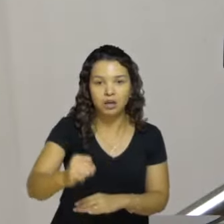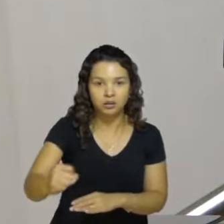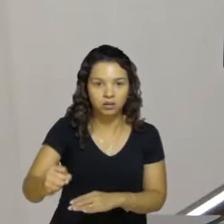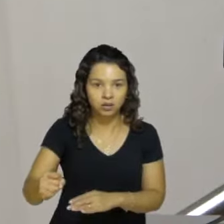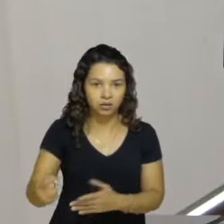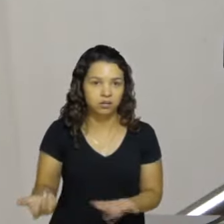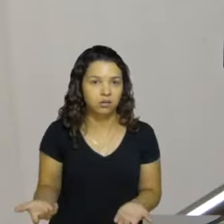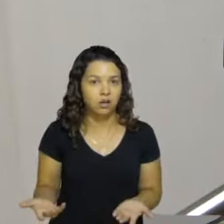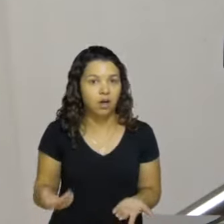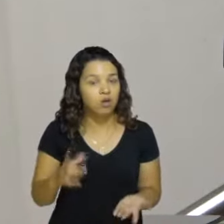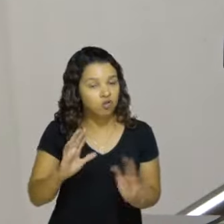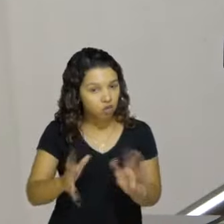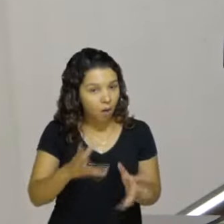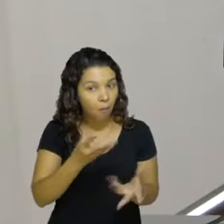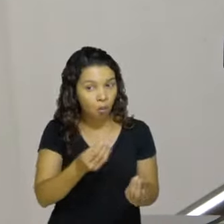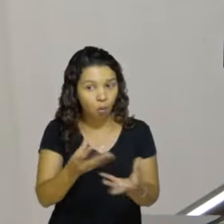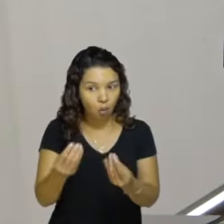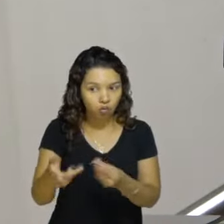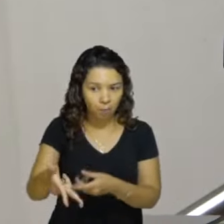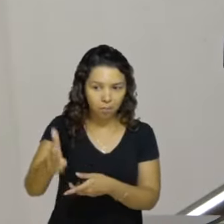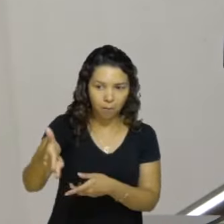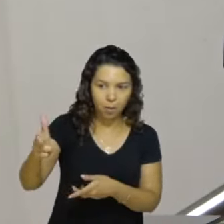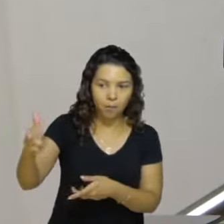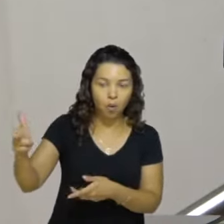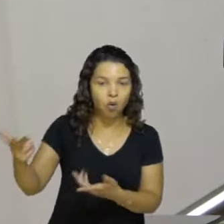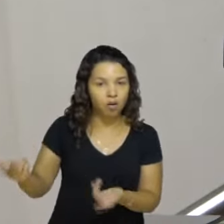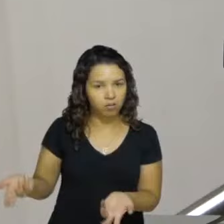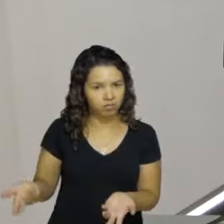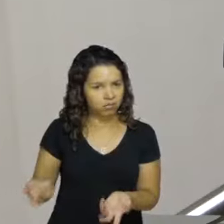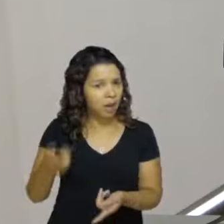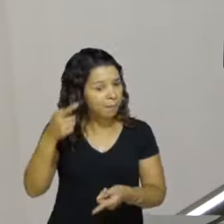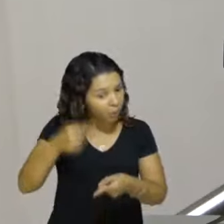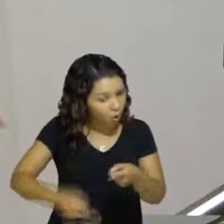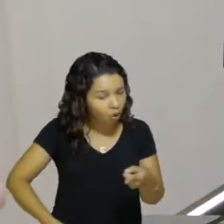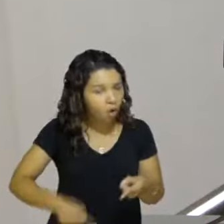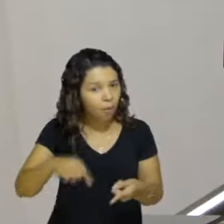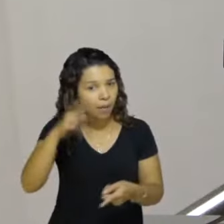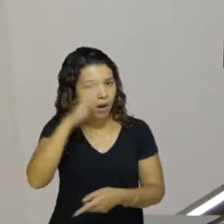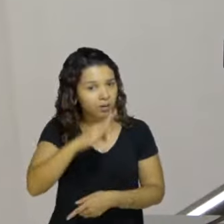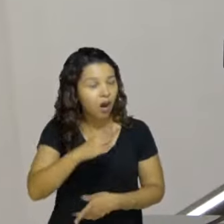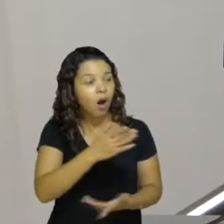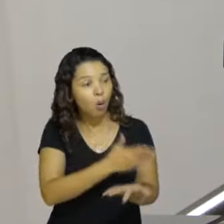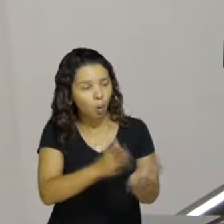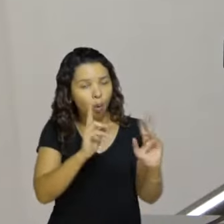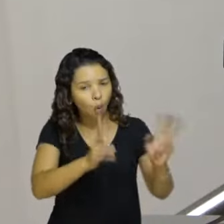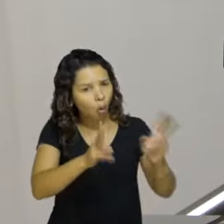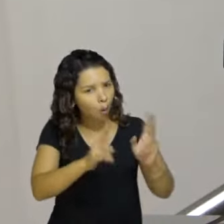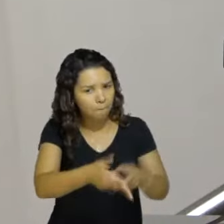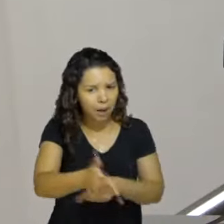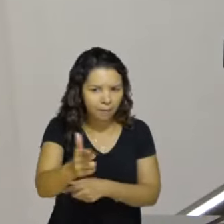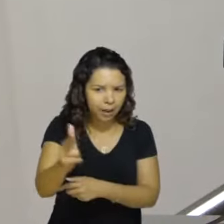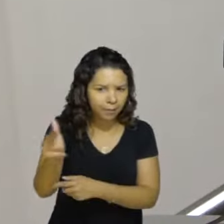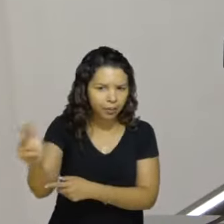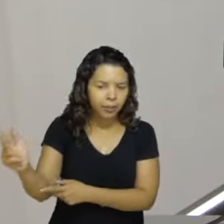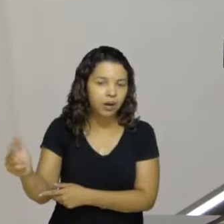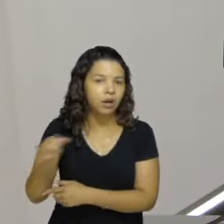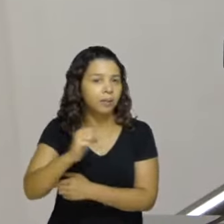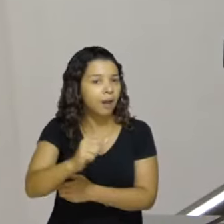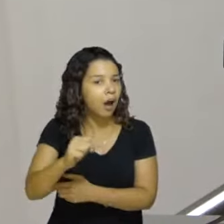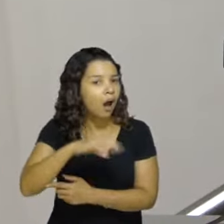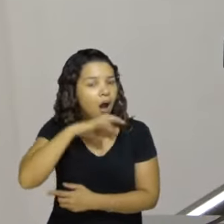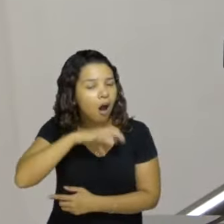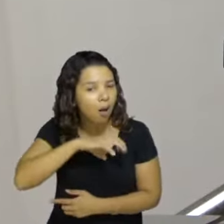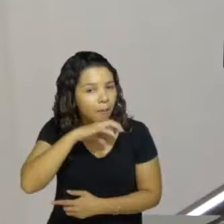que está acontecendo aí de caça, que é proibida no Brasil, mas tem gente que continua caçando, matando, e aí vai diminuindo